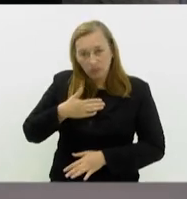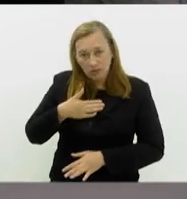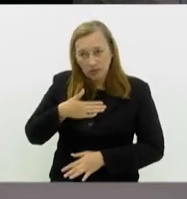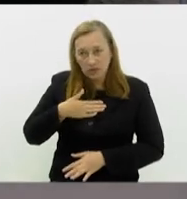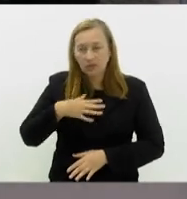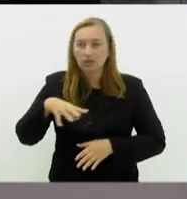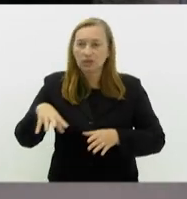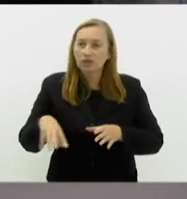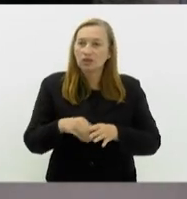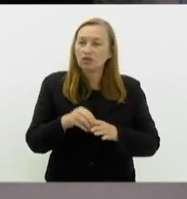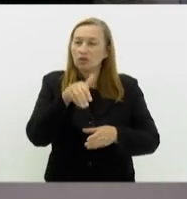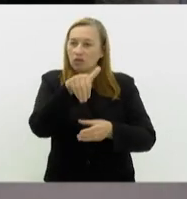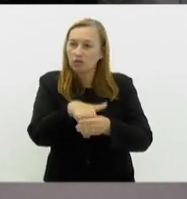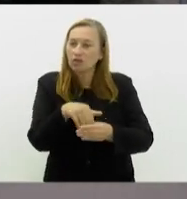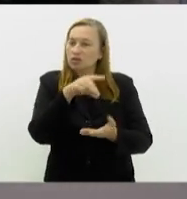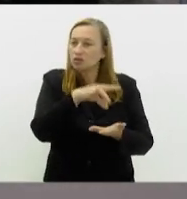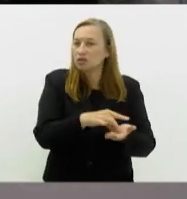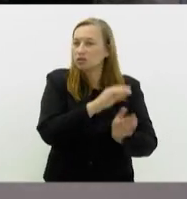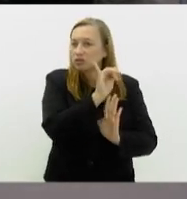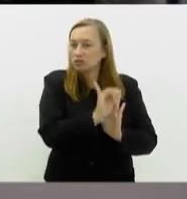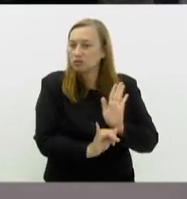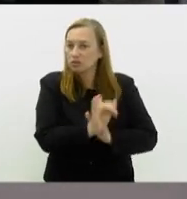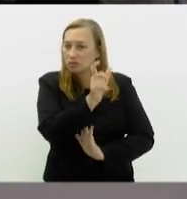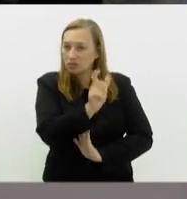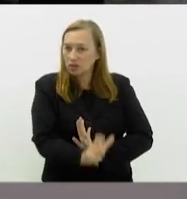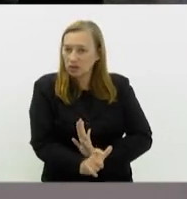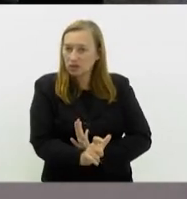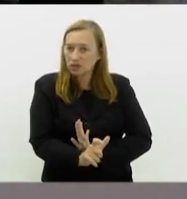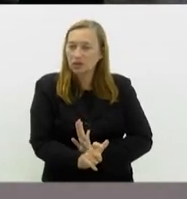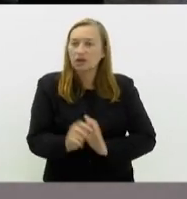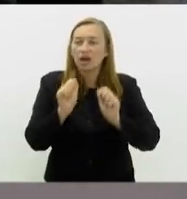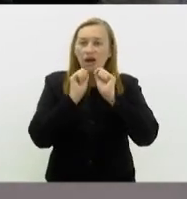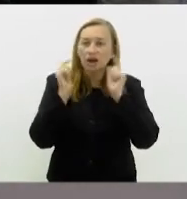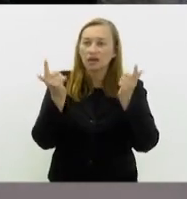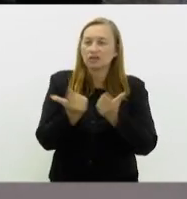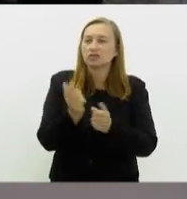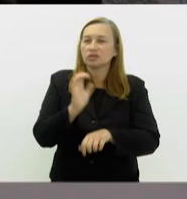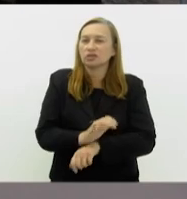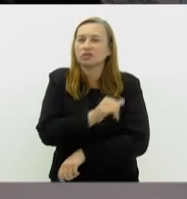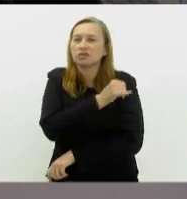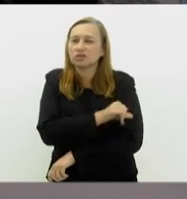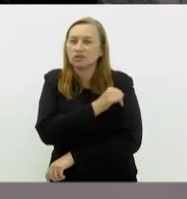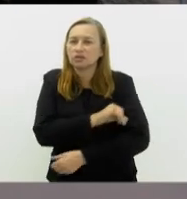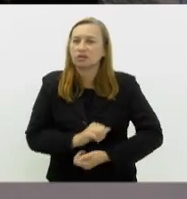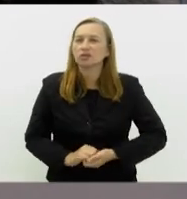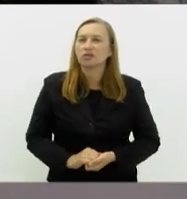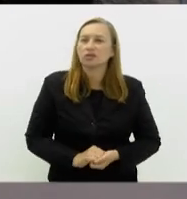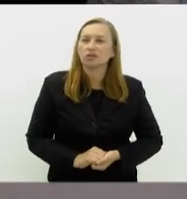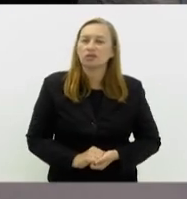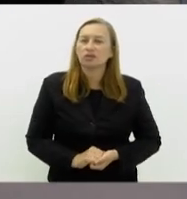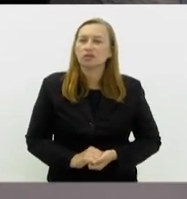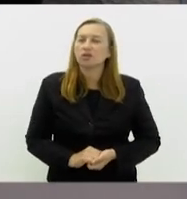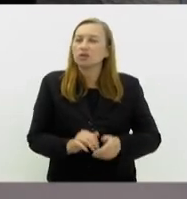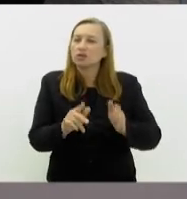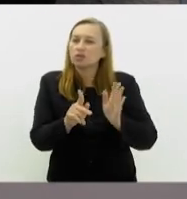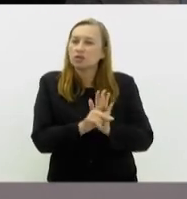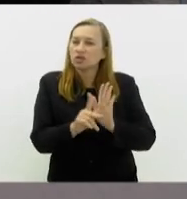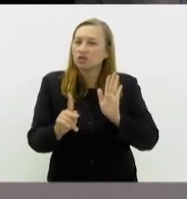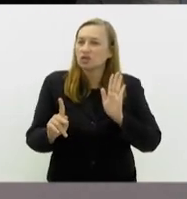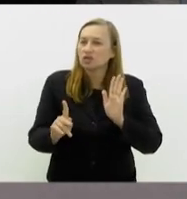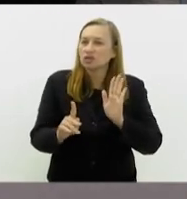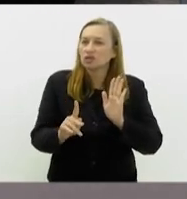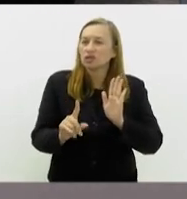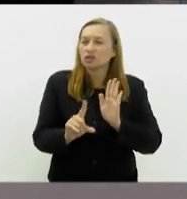acréscimo ao voto original do relator Assembleia Legislativa do Estado do Rio de Janeiro que os projetos de leis